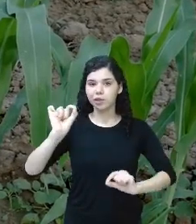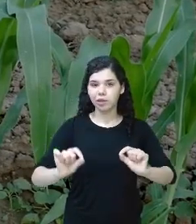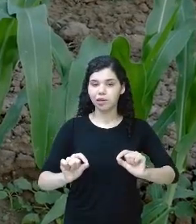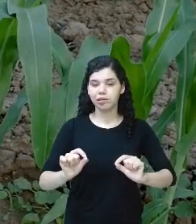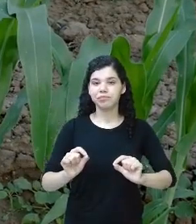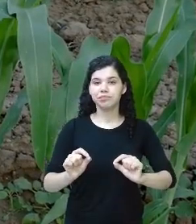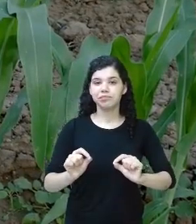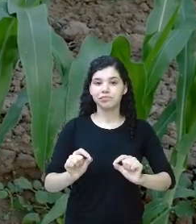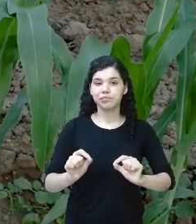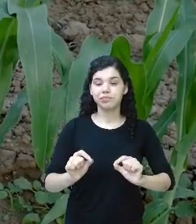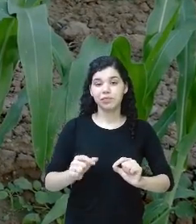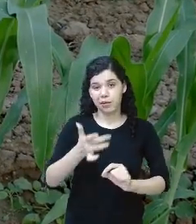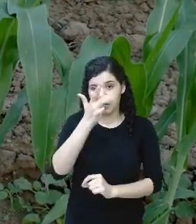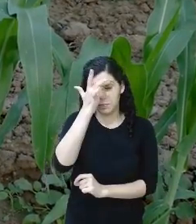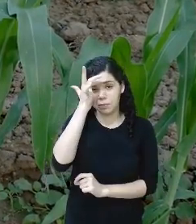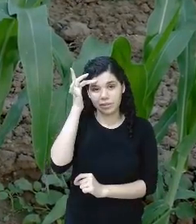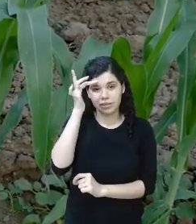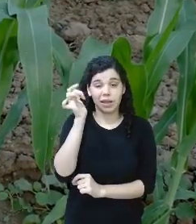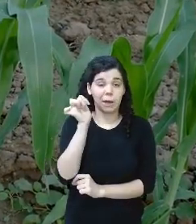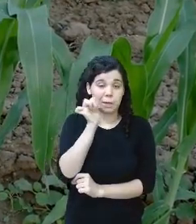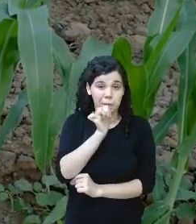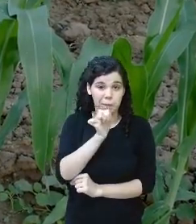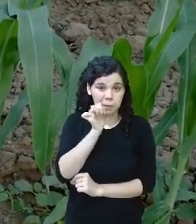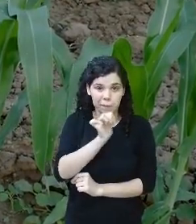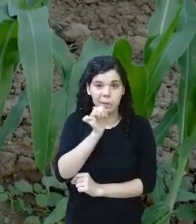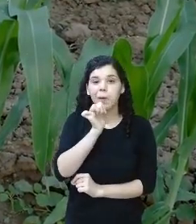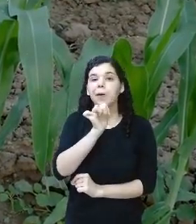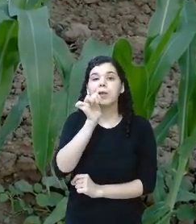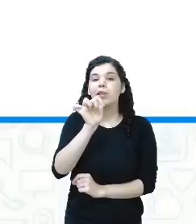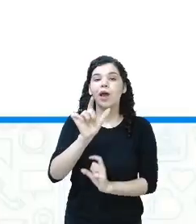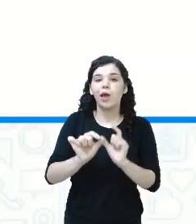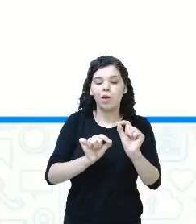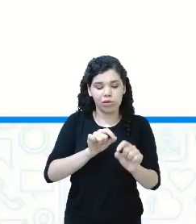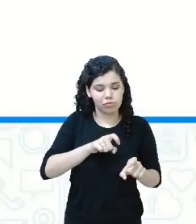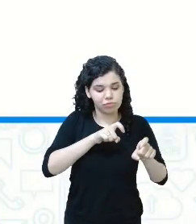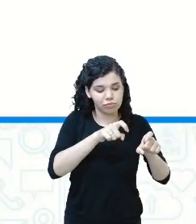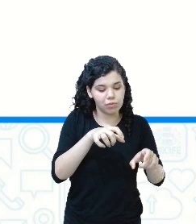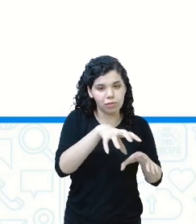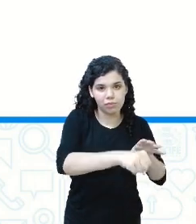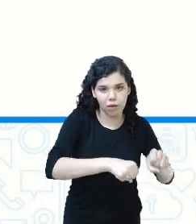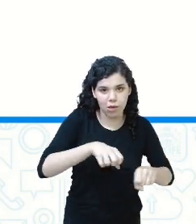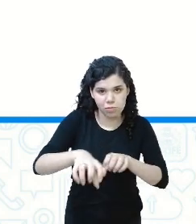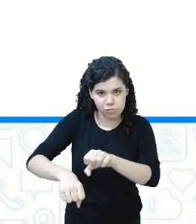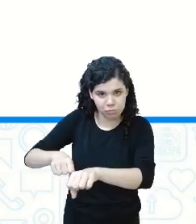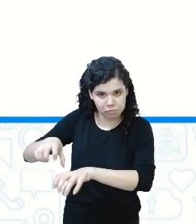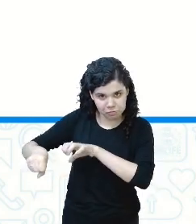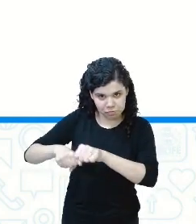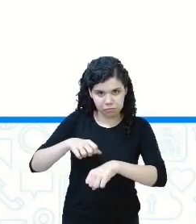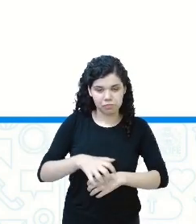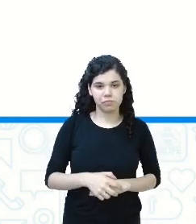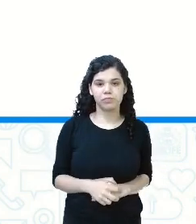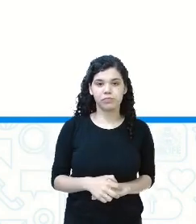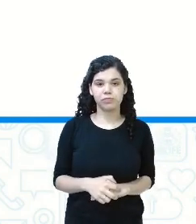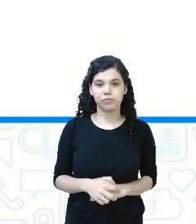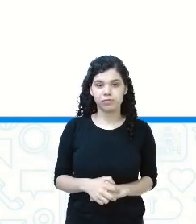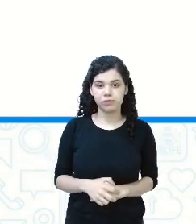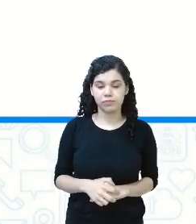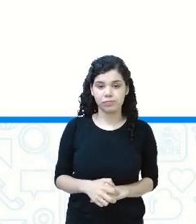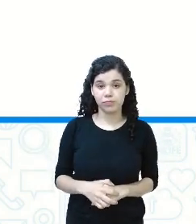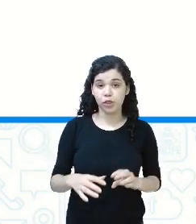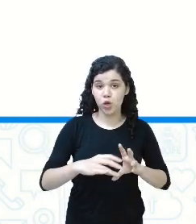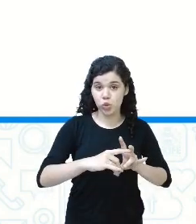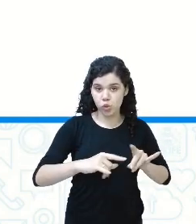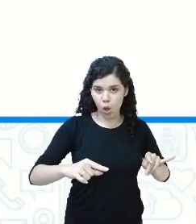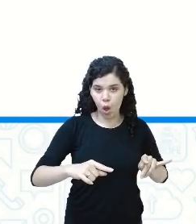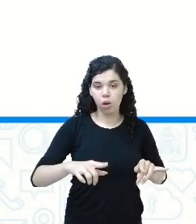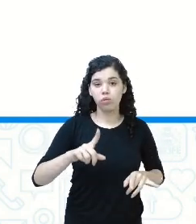com a pessoa, né, a mulher aí está fazendo a colheita. O solo é importantíssimo